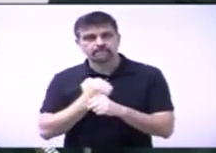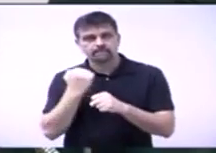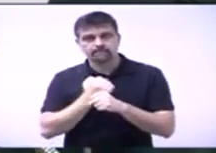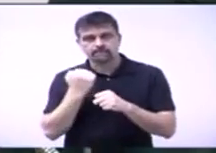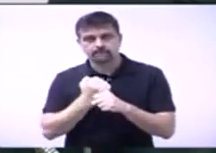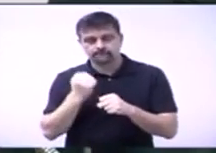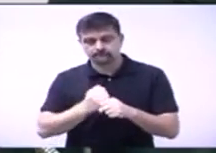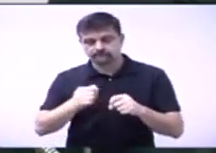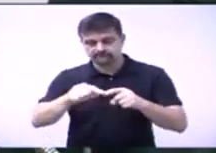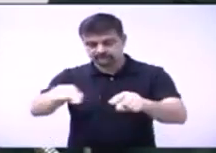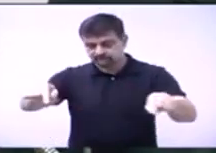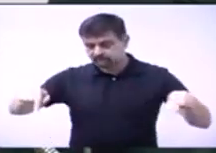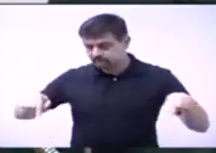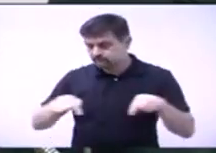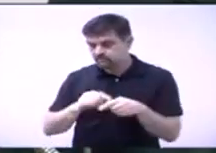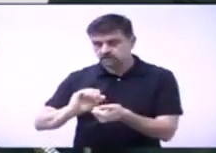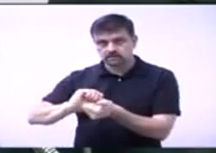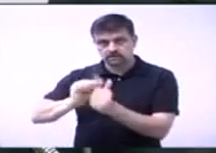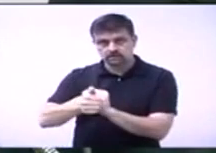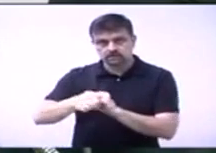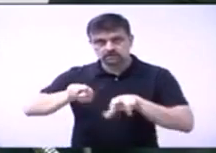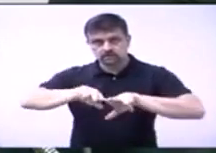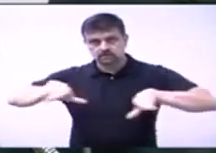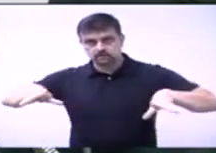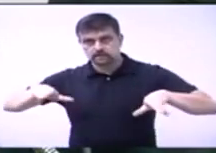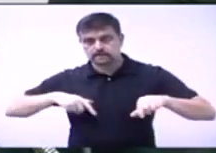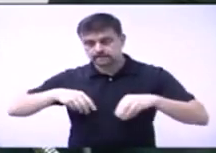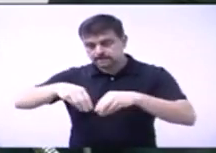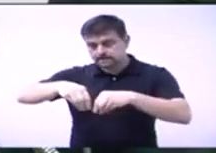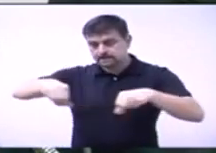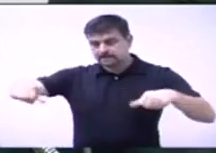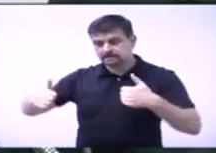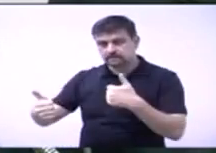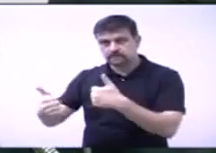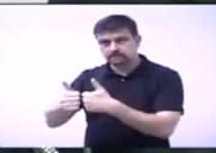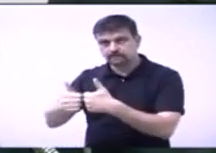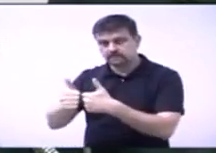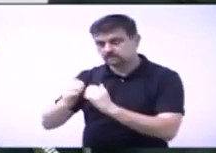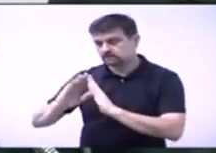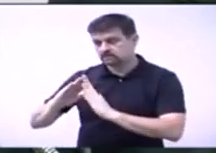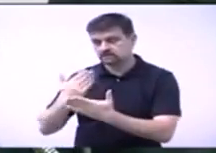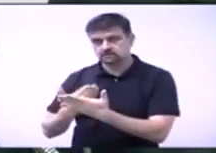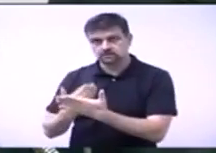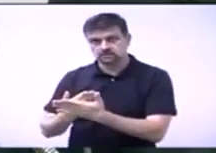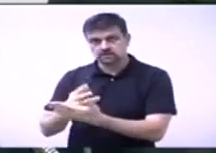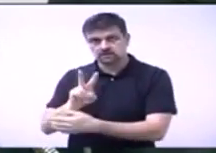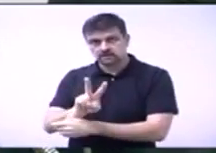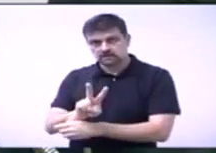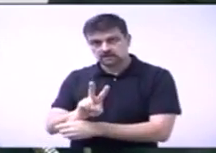quadra poliesportiva no terreno ao lado da escola MF Vitor